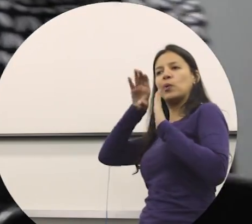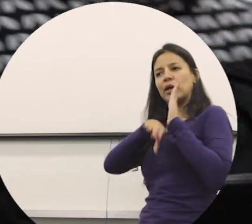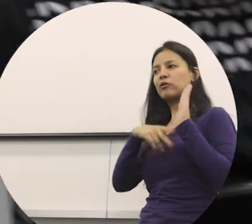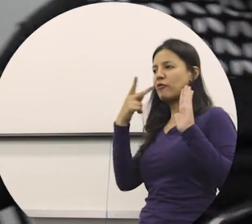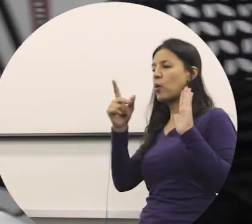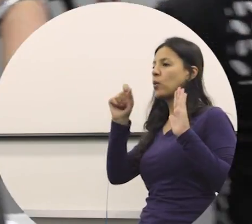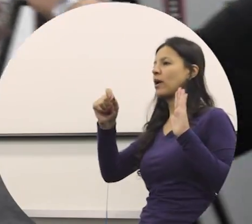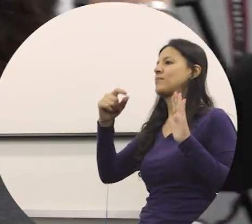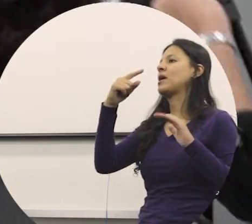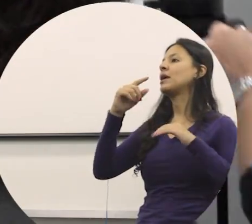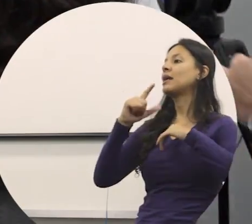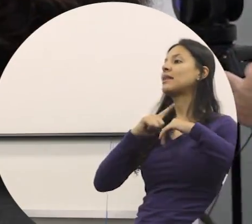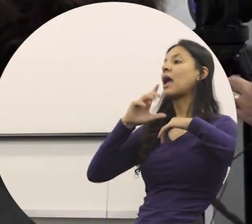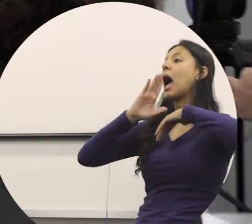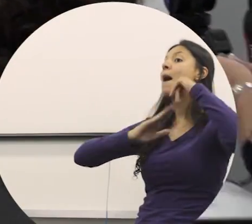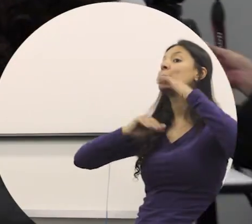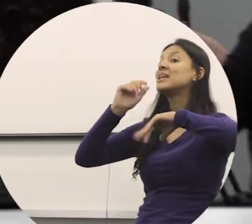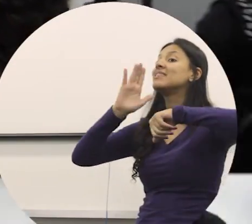habilidades